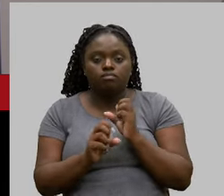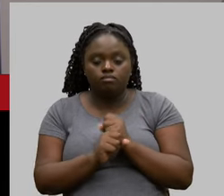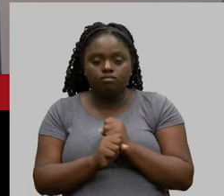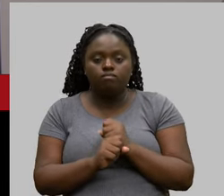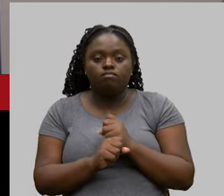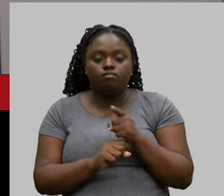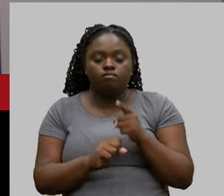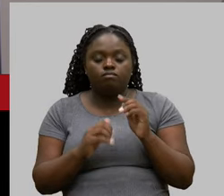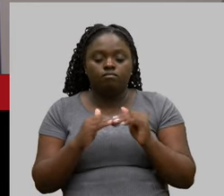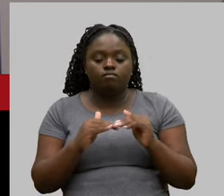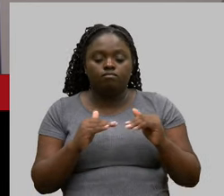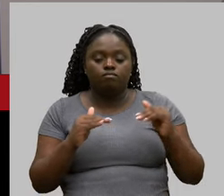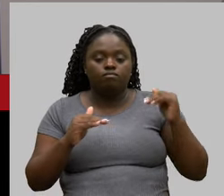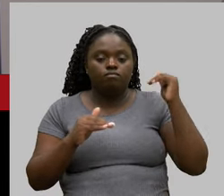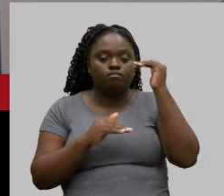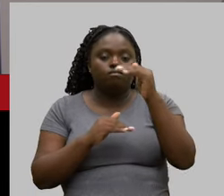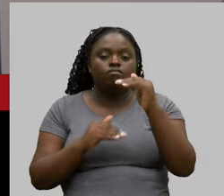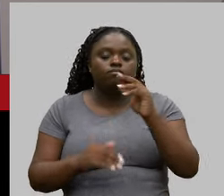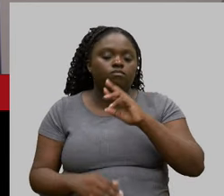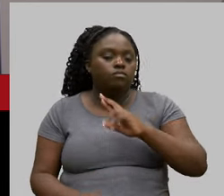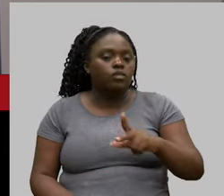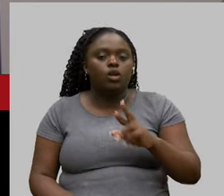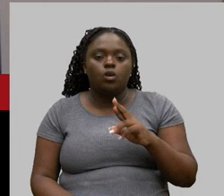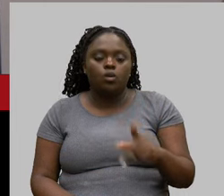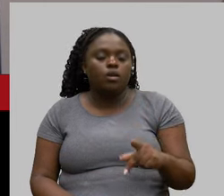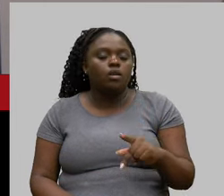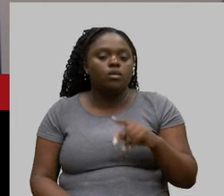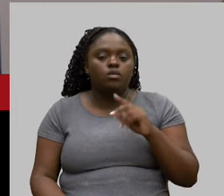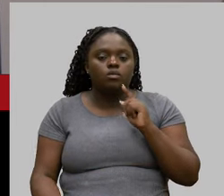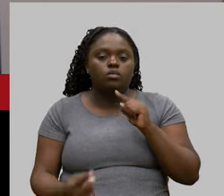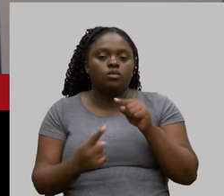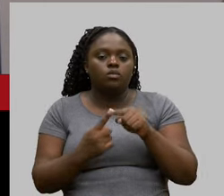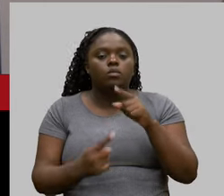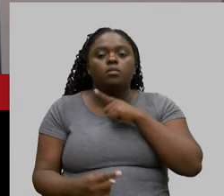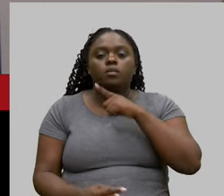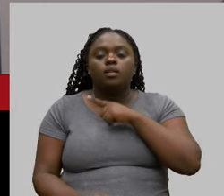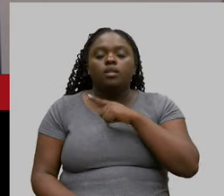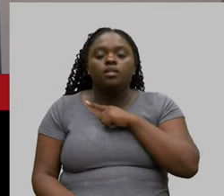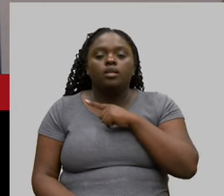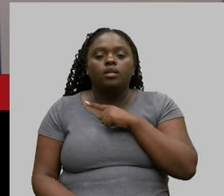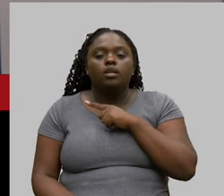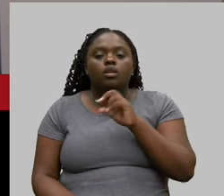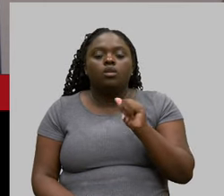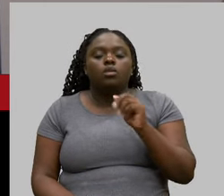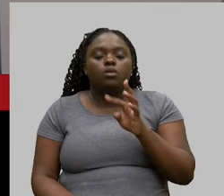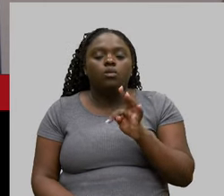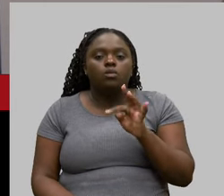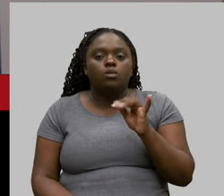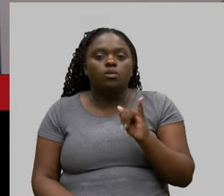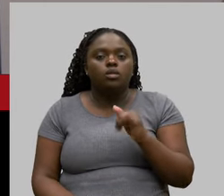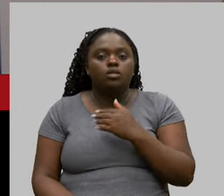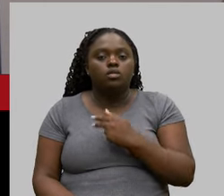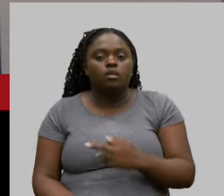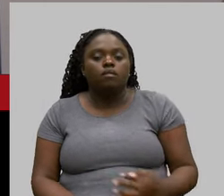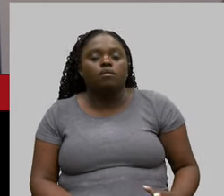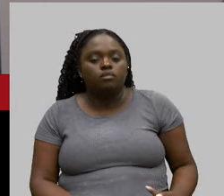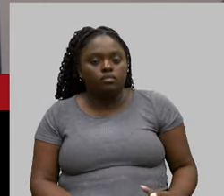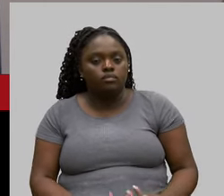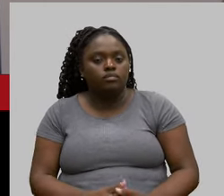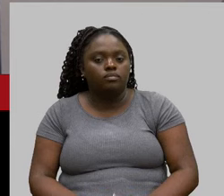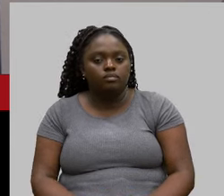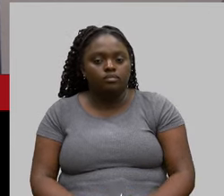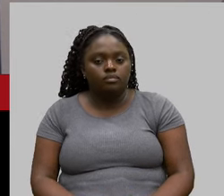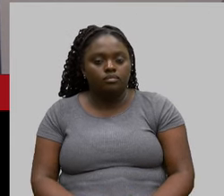superavit isso não é obice para que o ente Federado extinga o seu regime próprio de Previdência Social